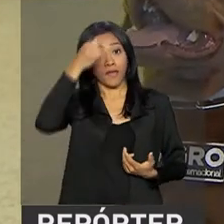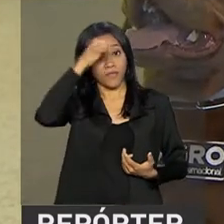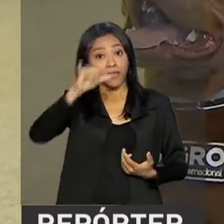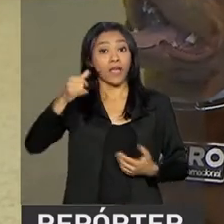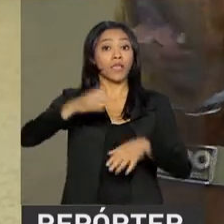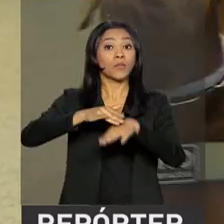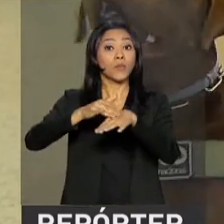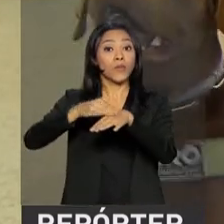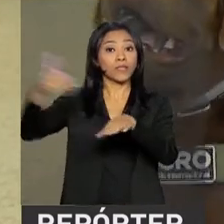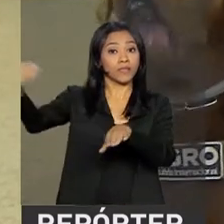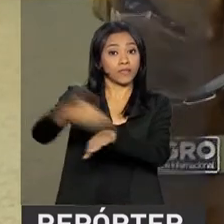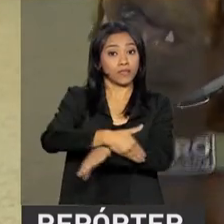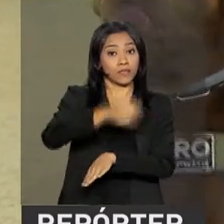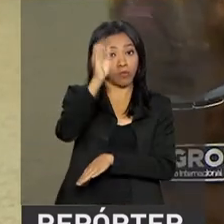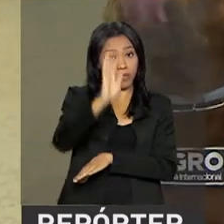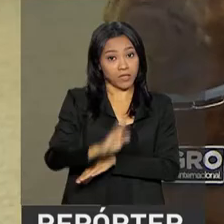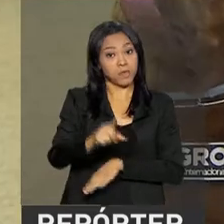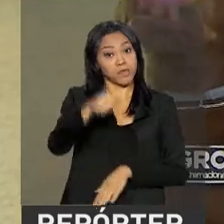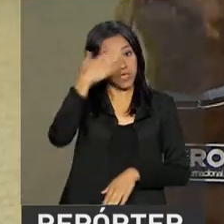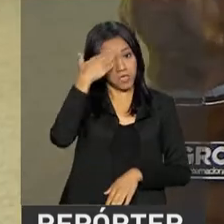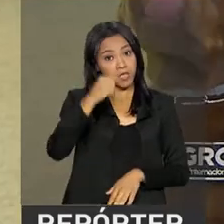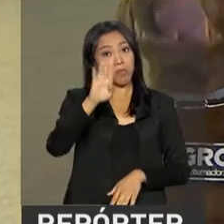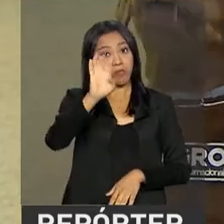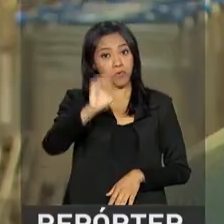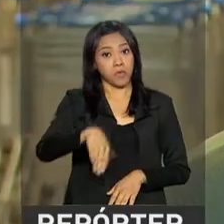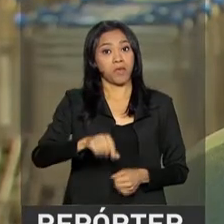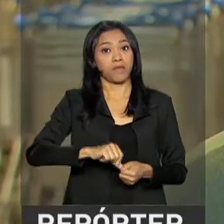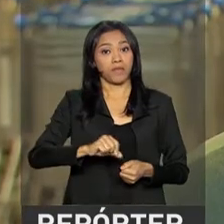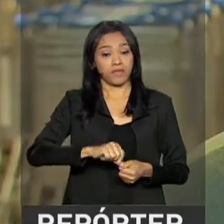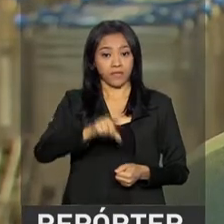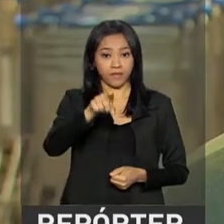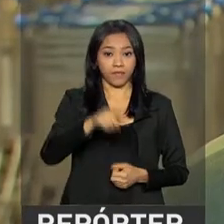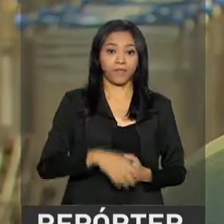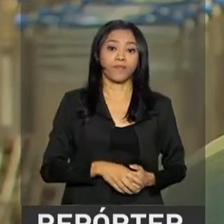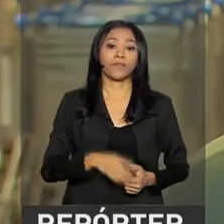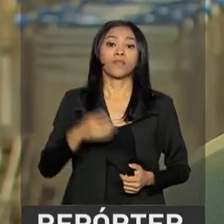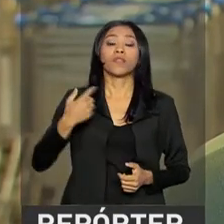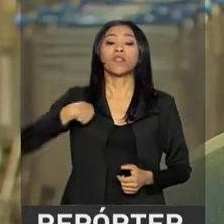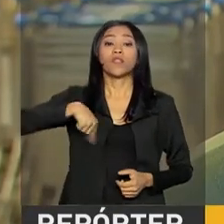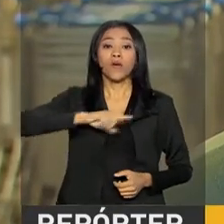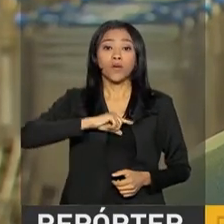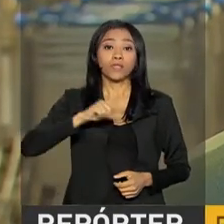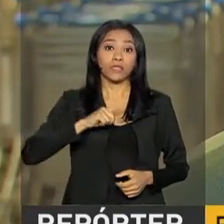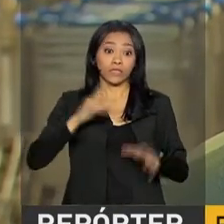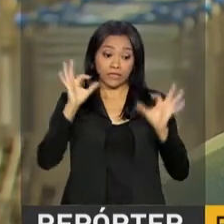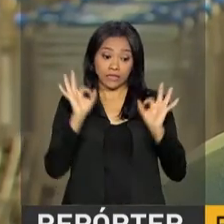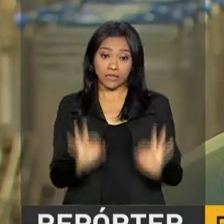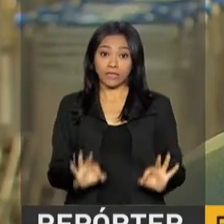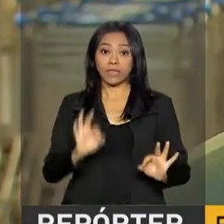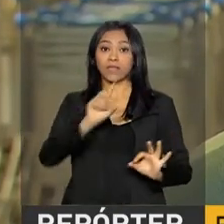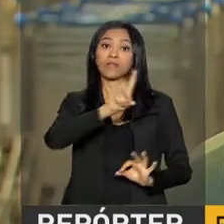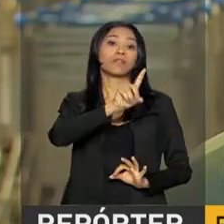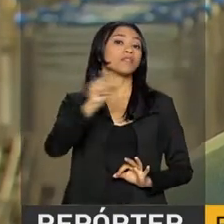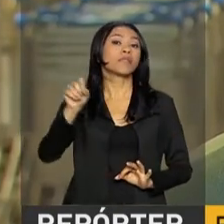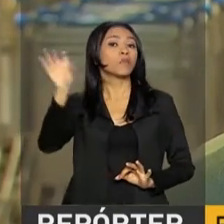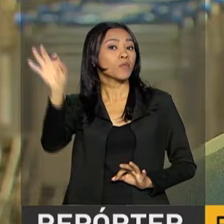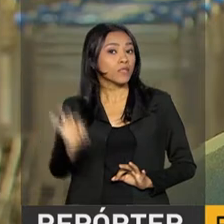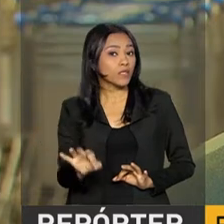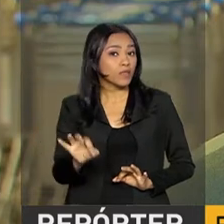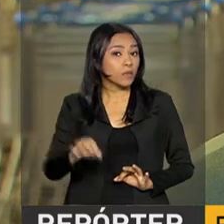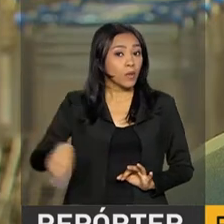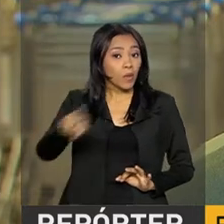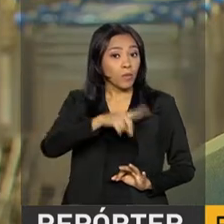doenças no brasil e ele sabe fazer o trabalho dele muito bem feito nós contamos como índice de acerto dele 100% porque nenhuma bagagem